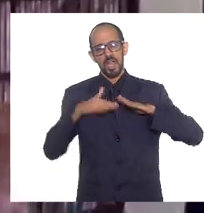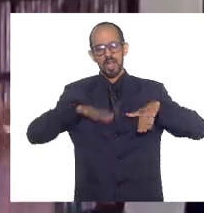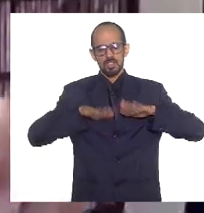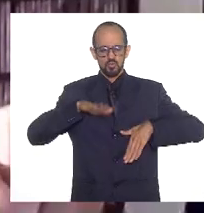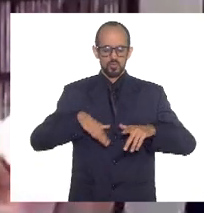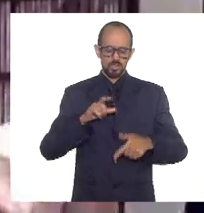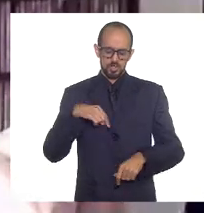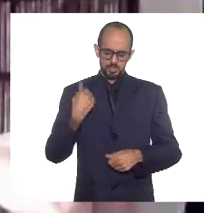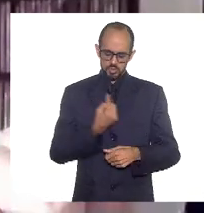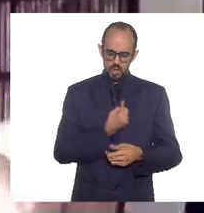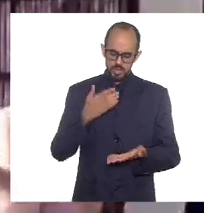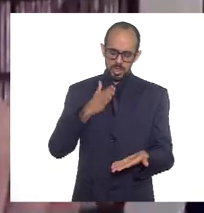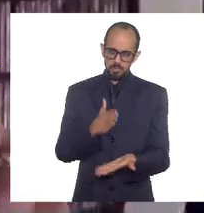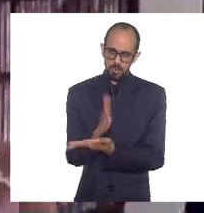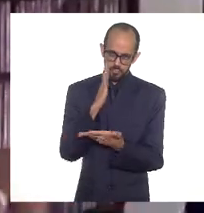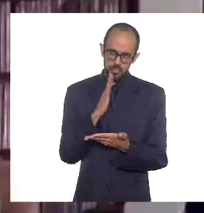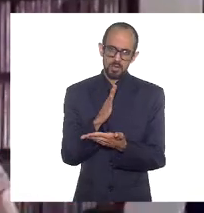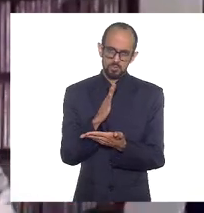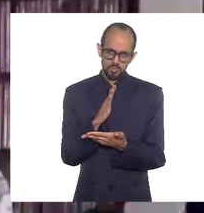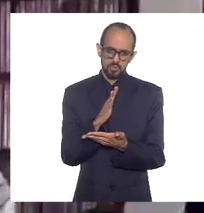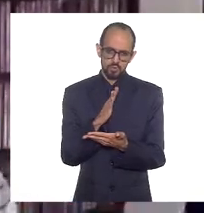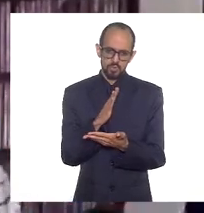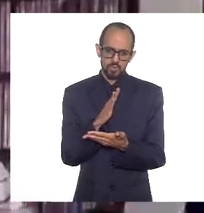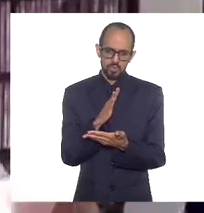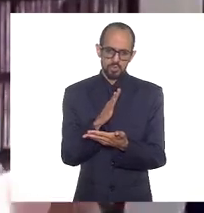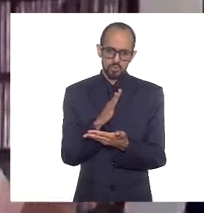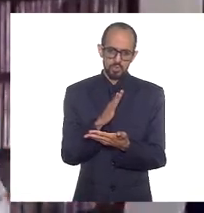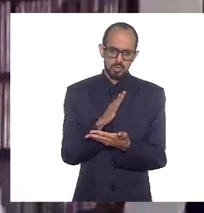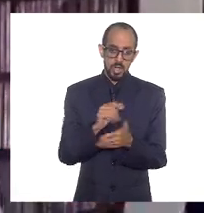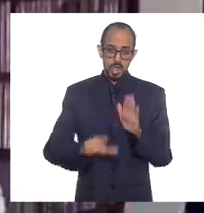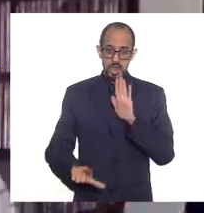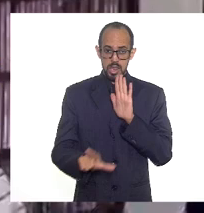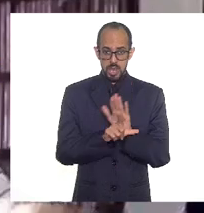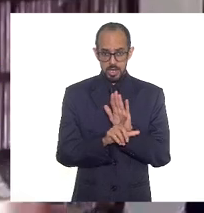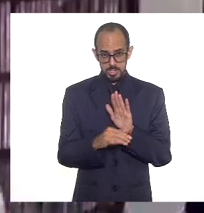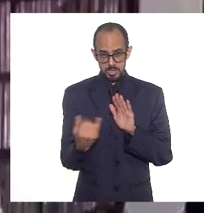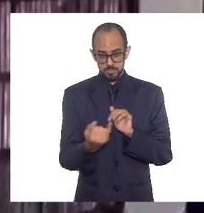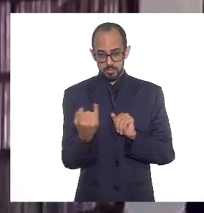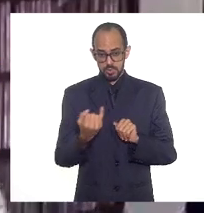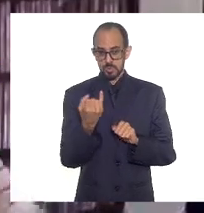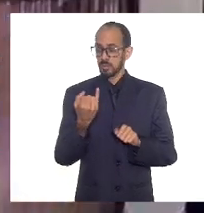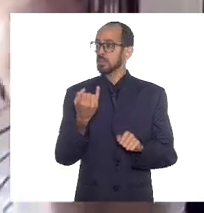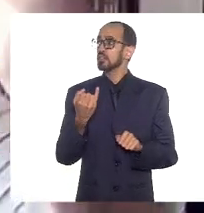gente aprova, na maioria das vezes, leis importantes,